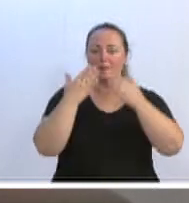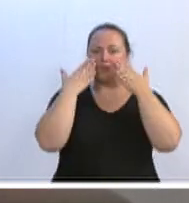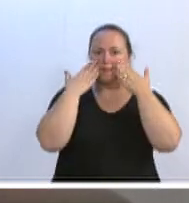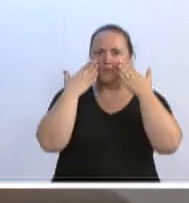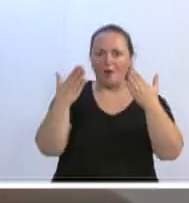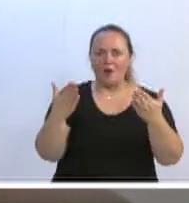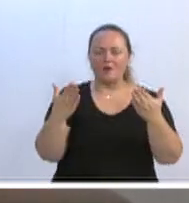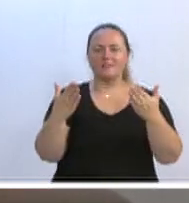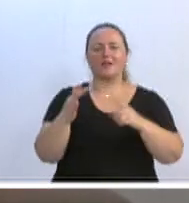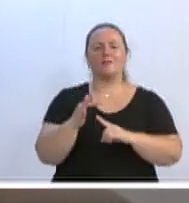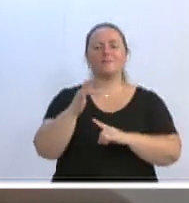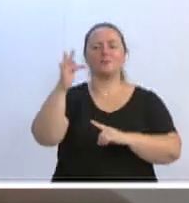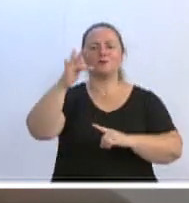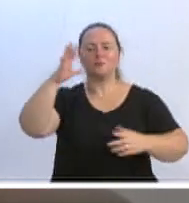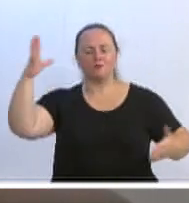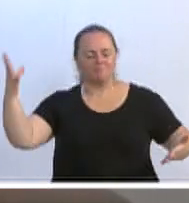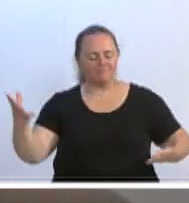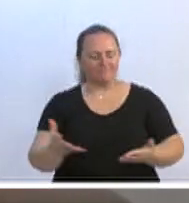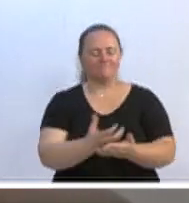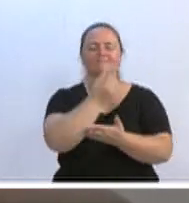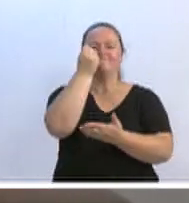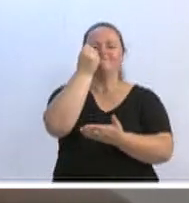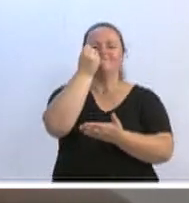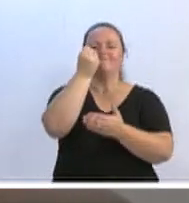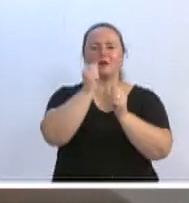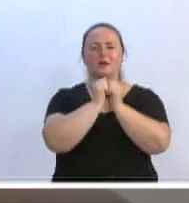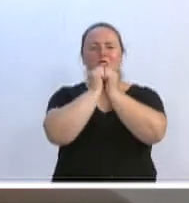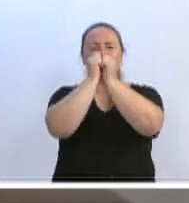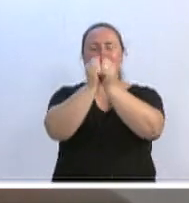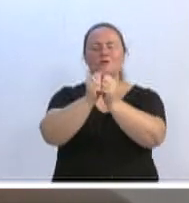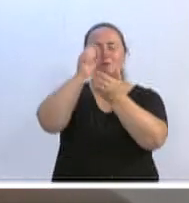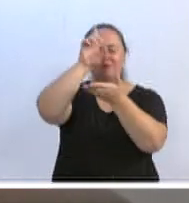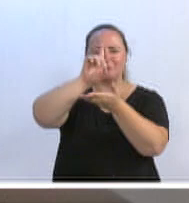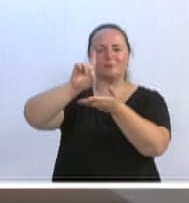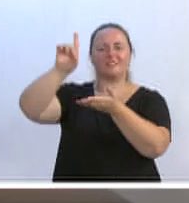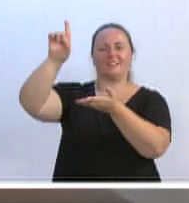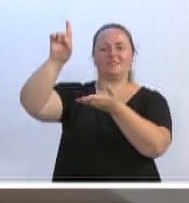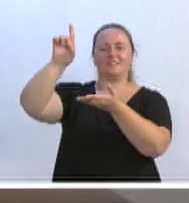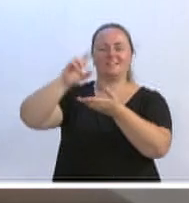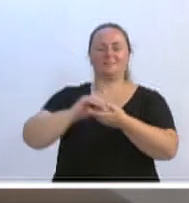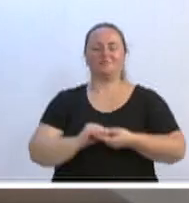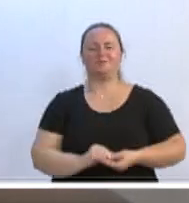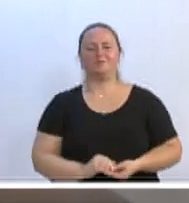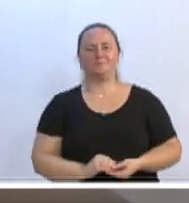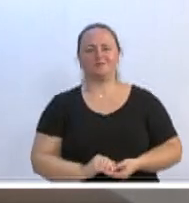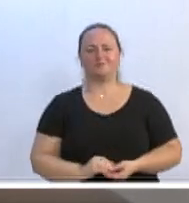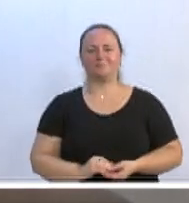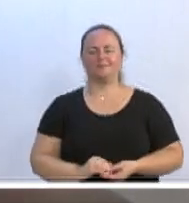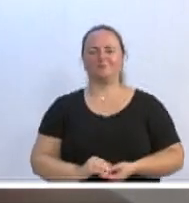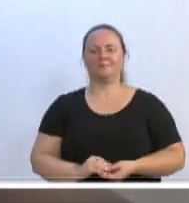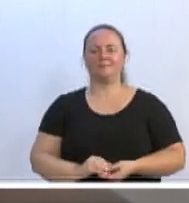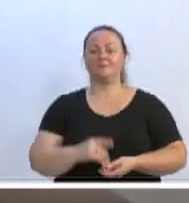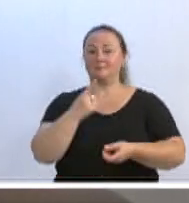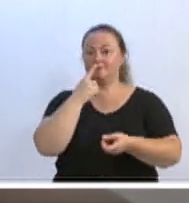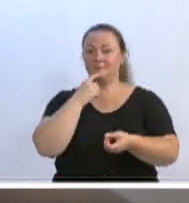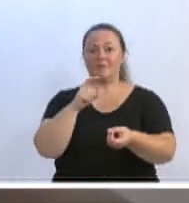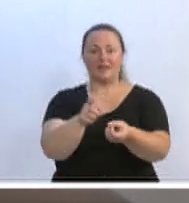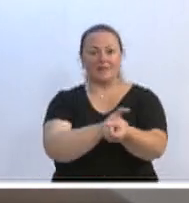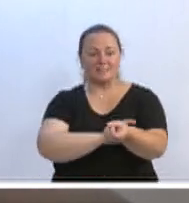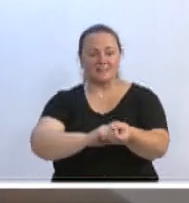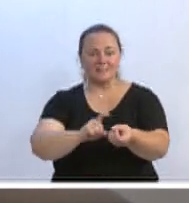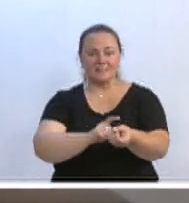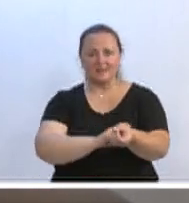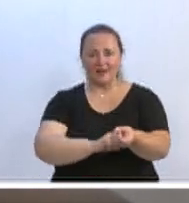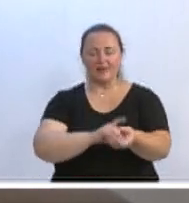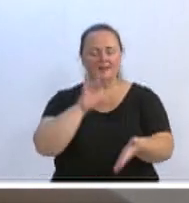será arrebatada para a glória do nome do Senhor, né? Então, o sangue é o Espírito Santo agindo